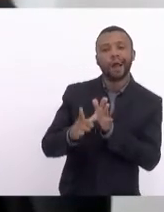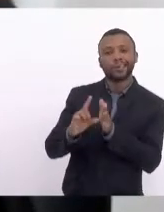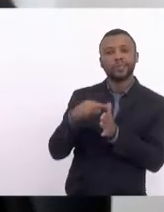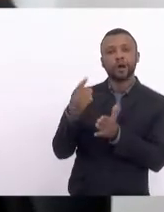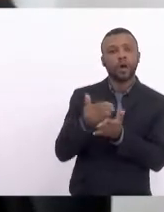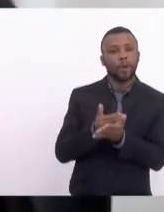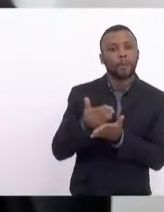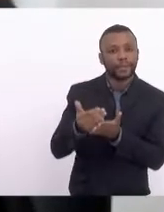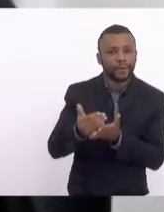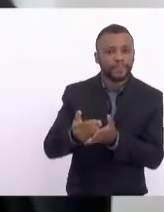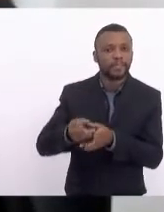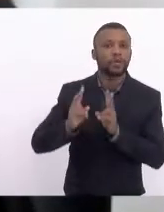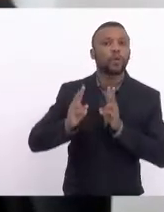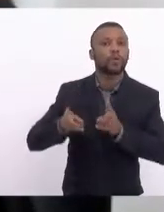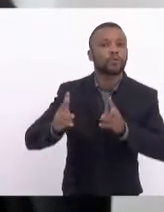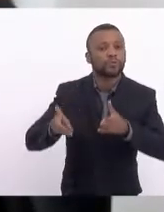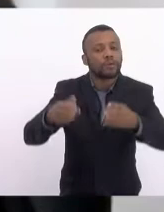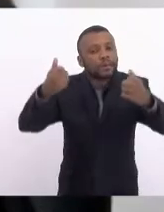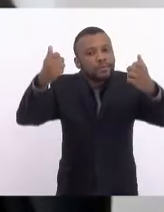de continuar aqui